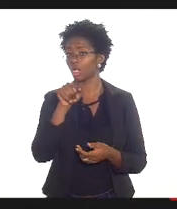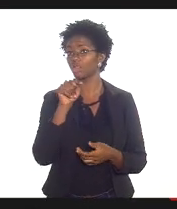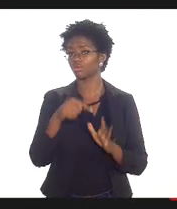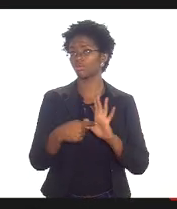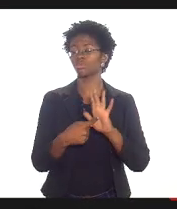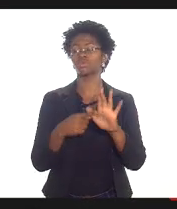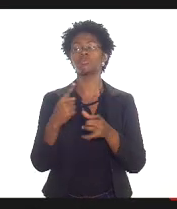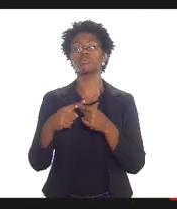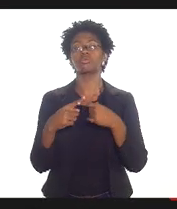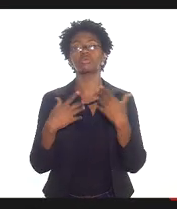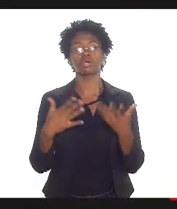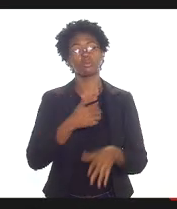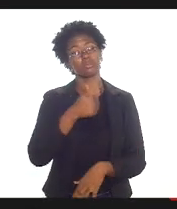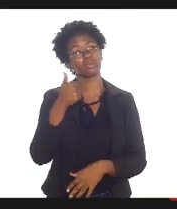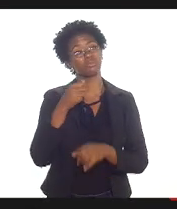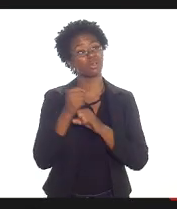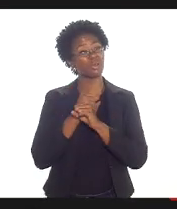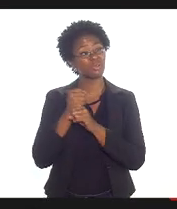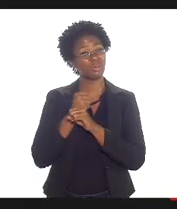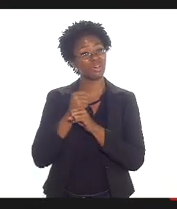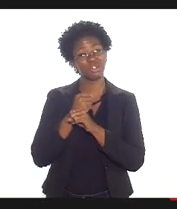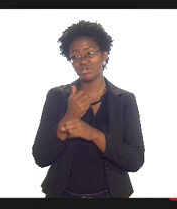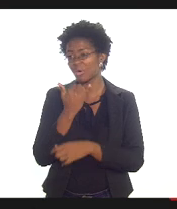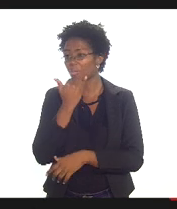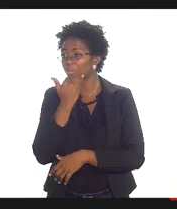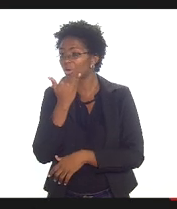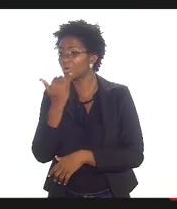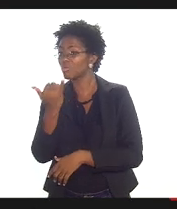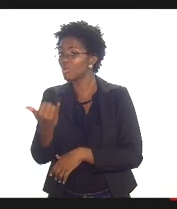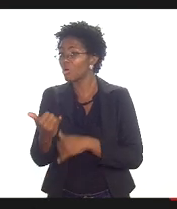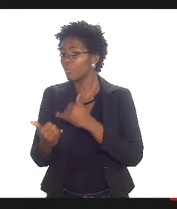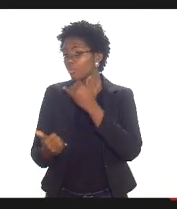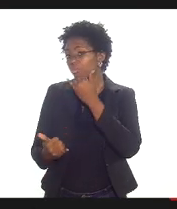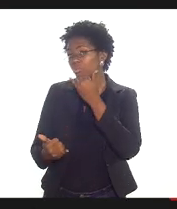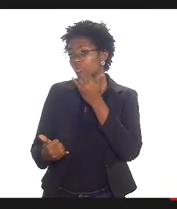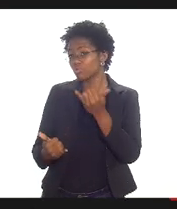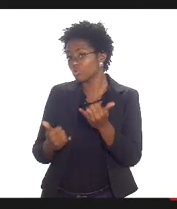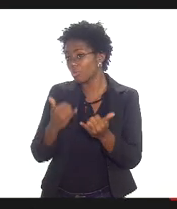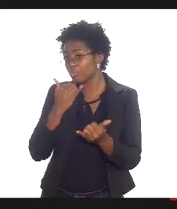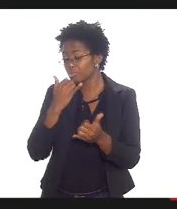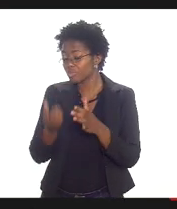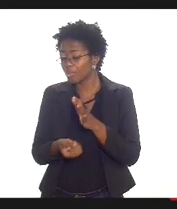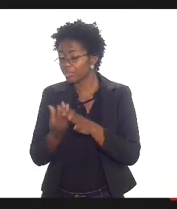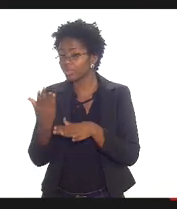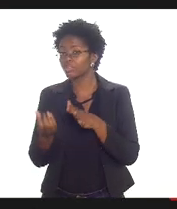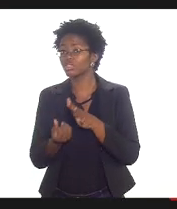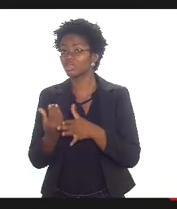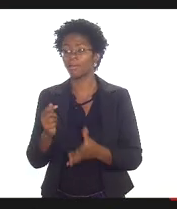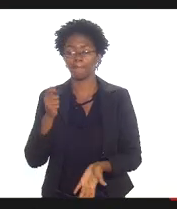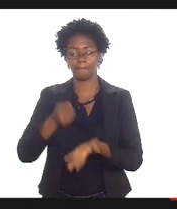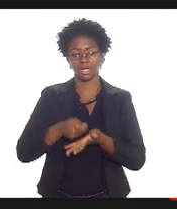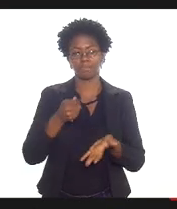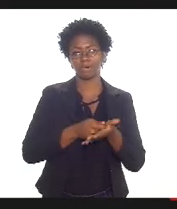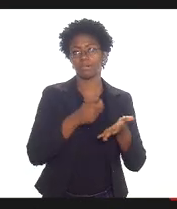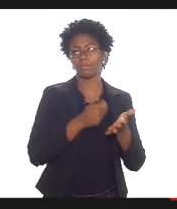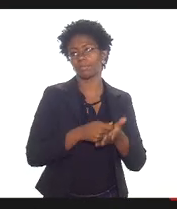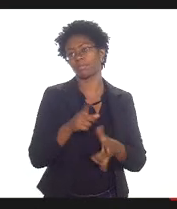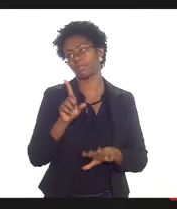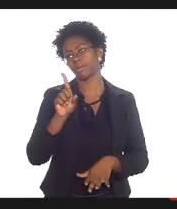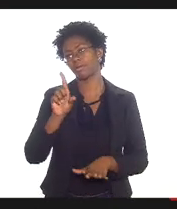o primeiro ano se perdoa mais produção, se paga menos participação